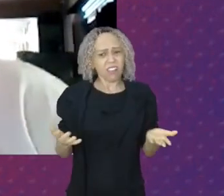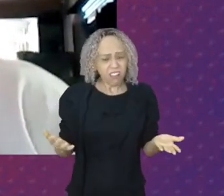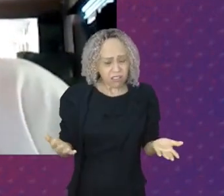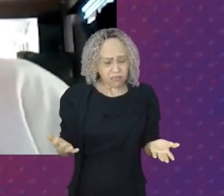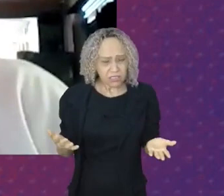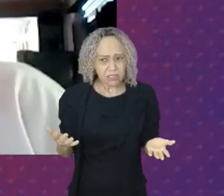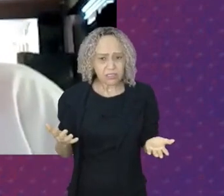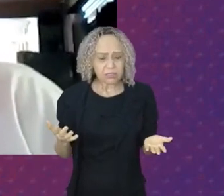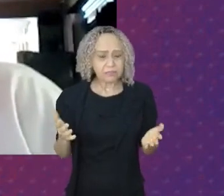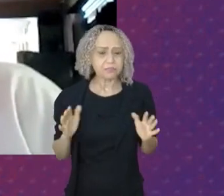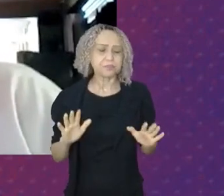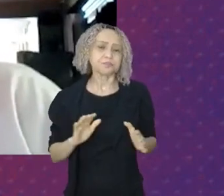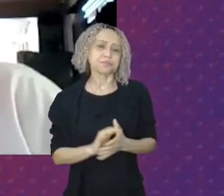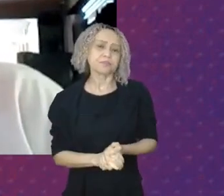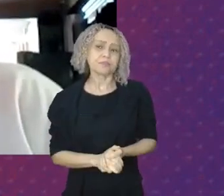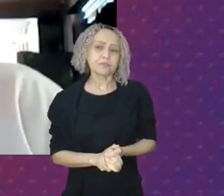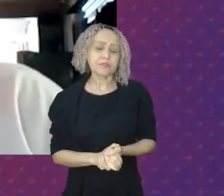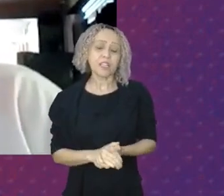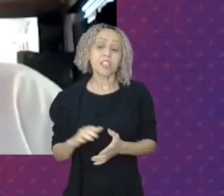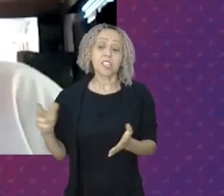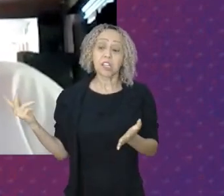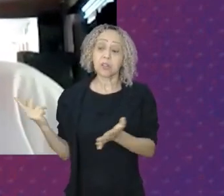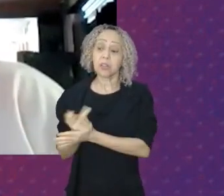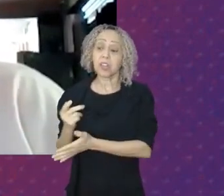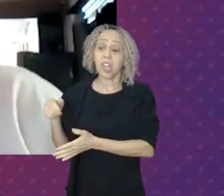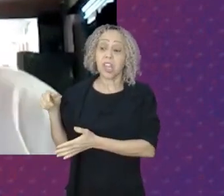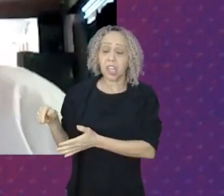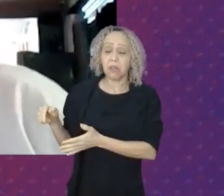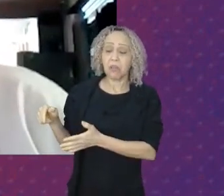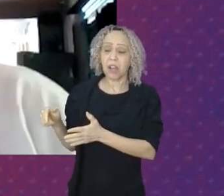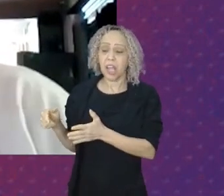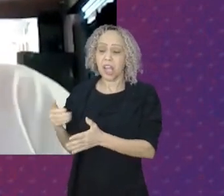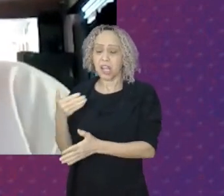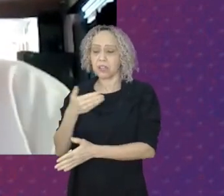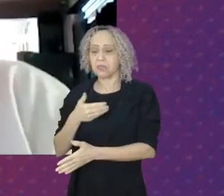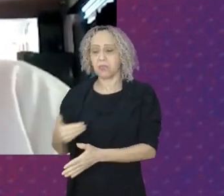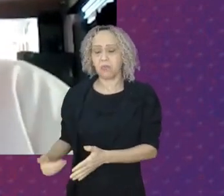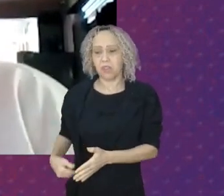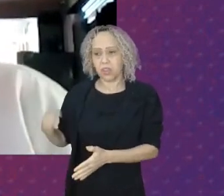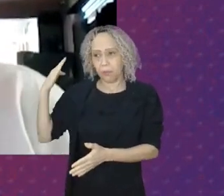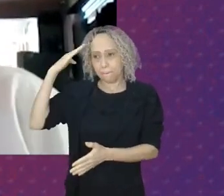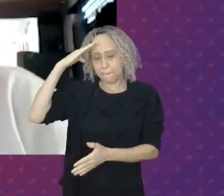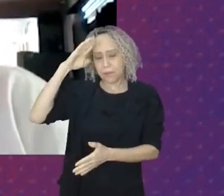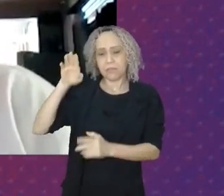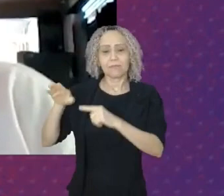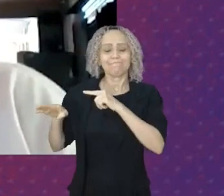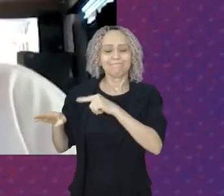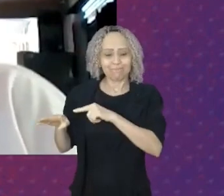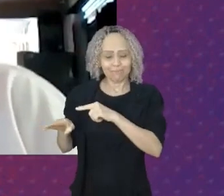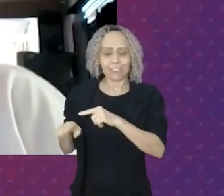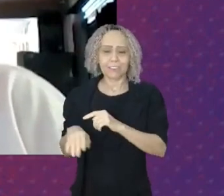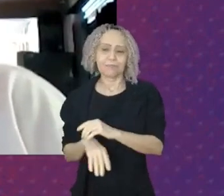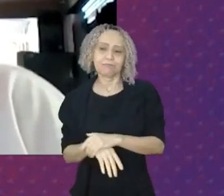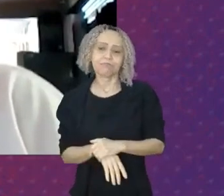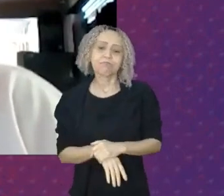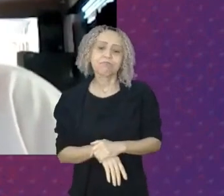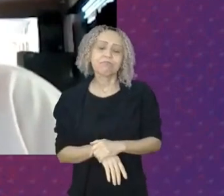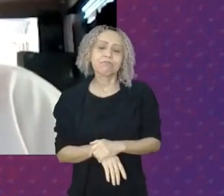aí do antigo governo, que vem da falta